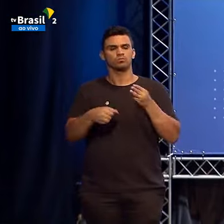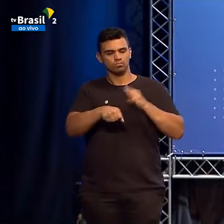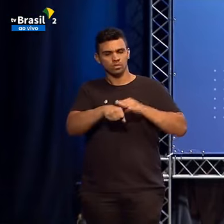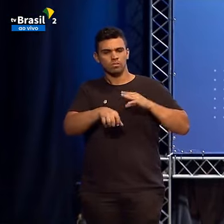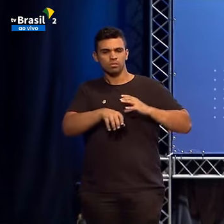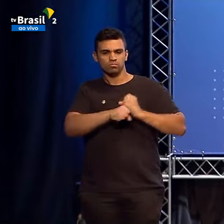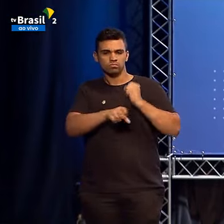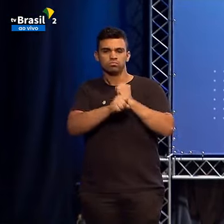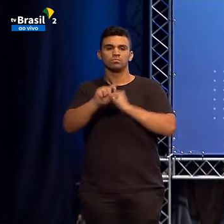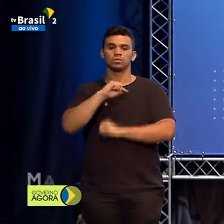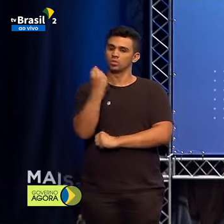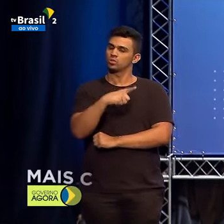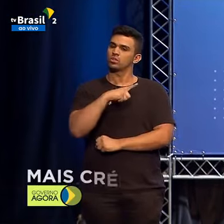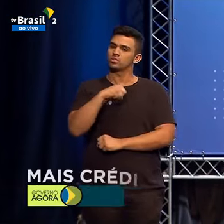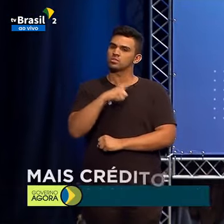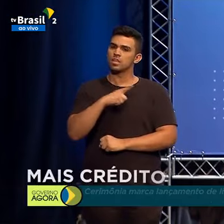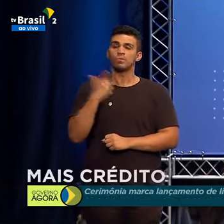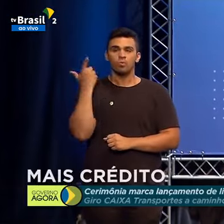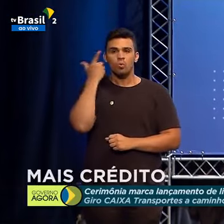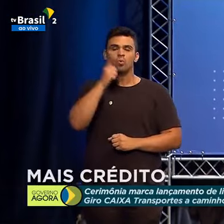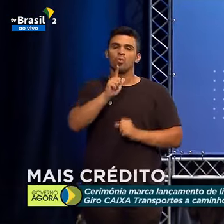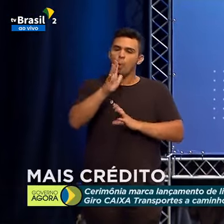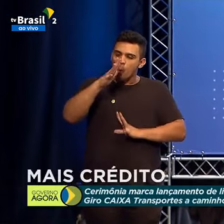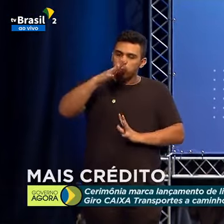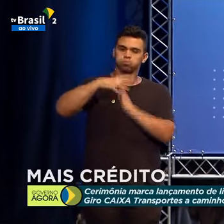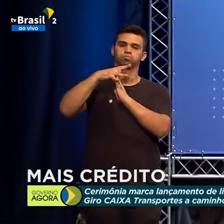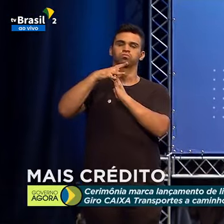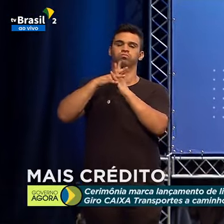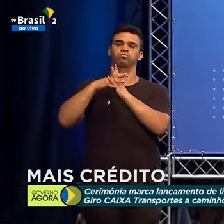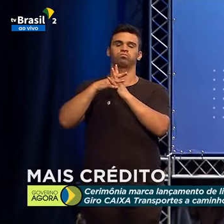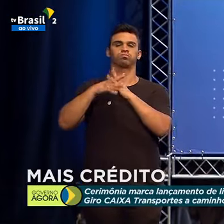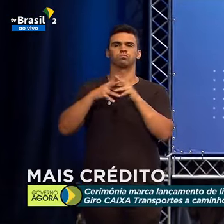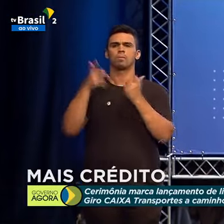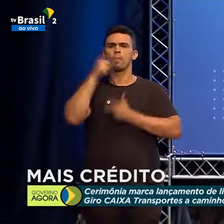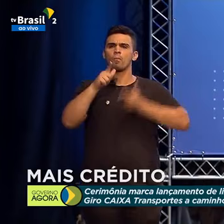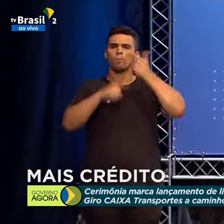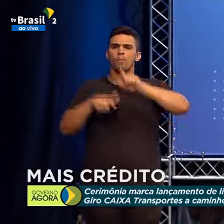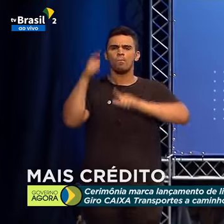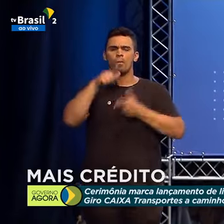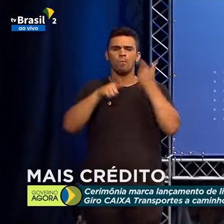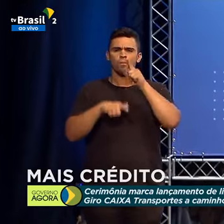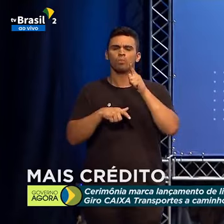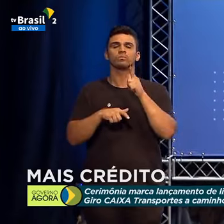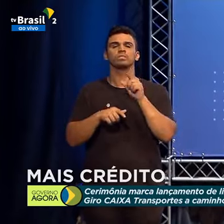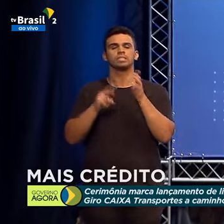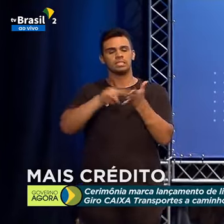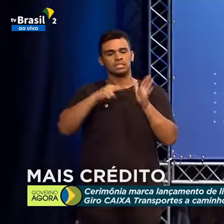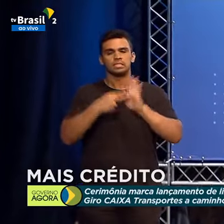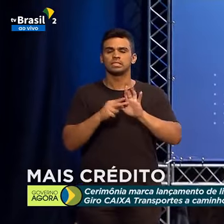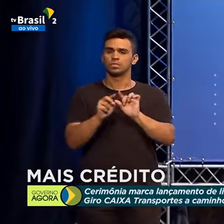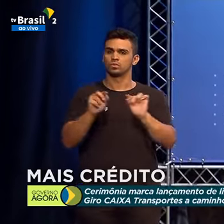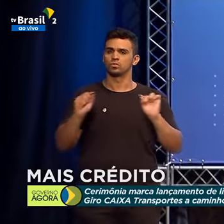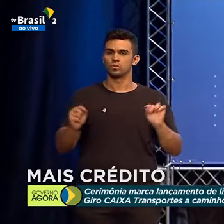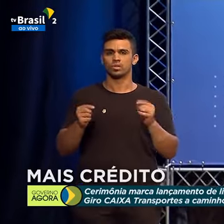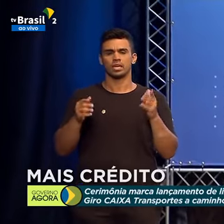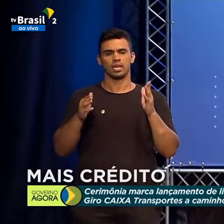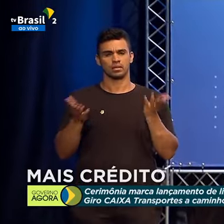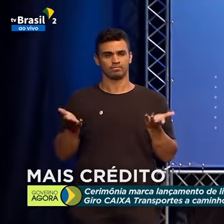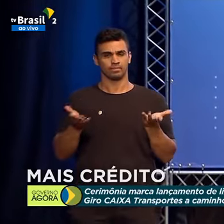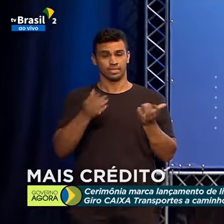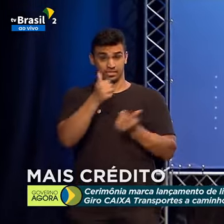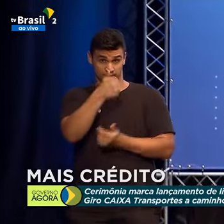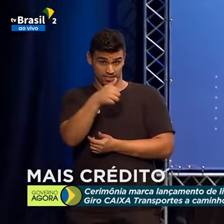temos, nós batemos recorde atrás de recorde. Isso faz com que a nossa projeção de